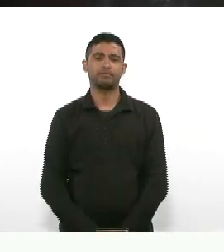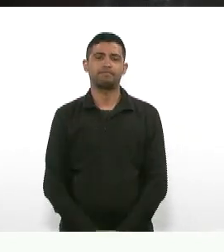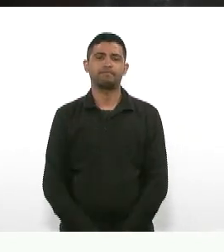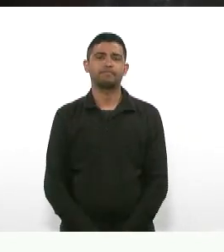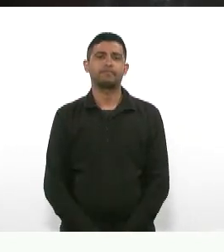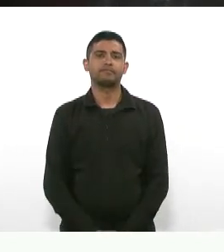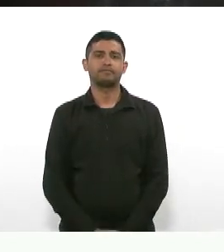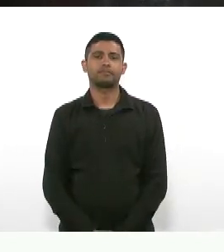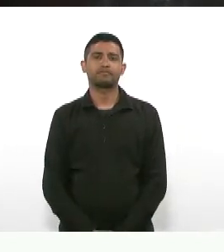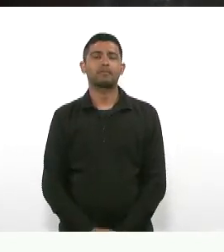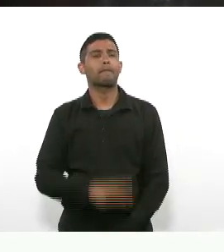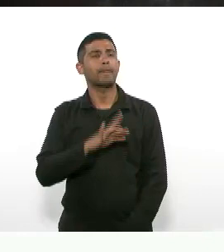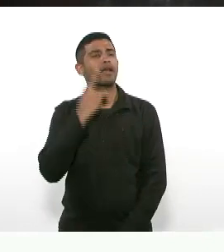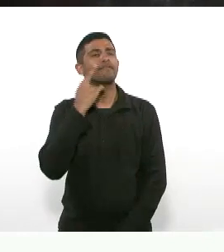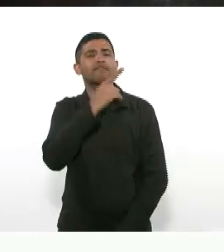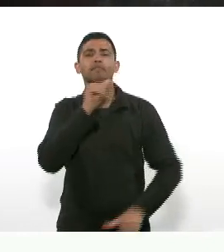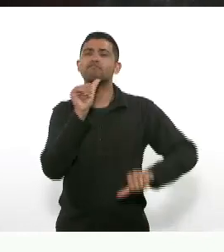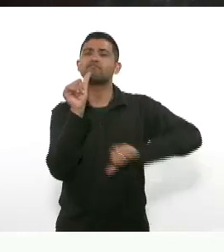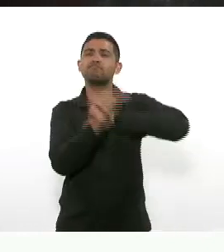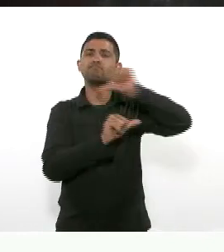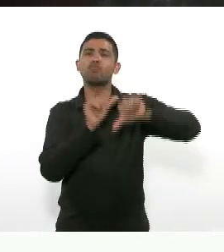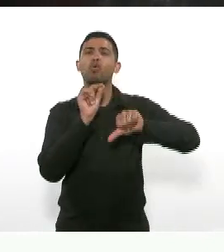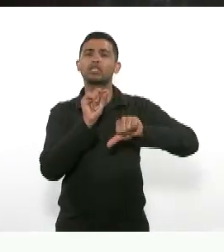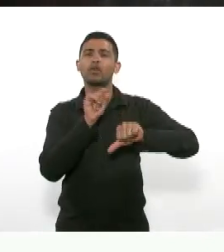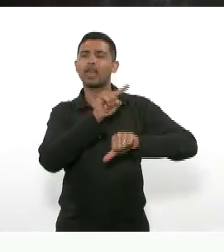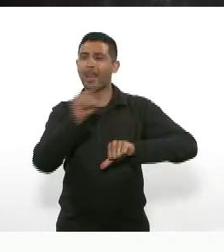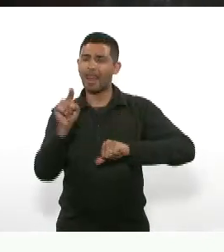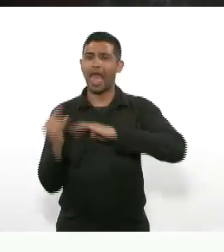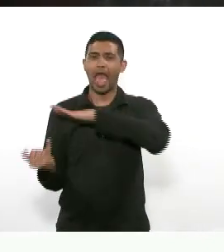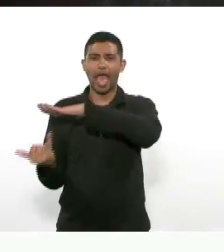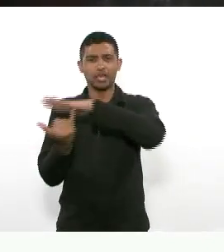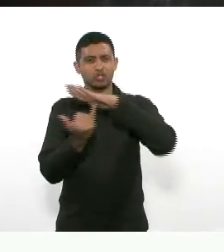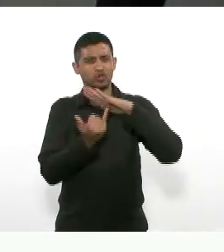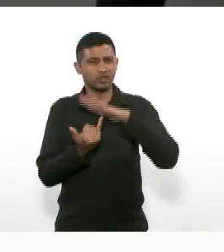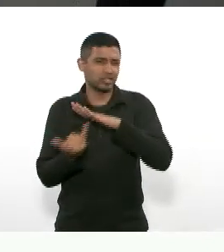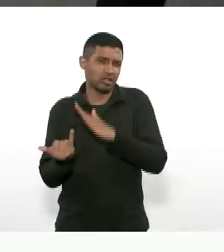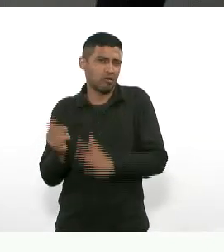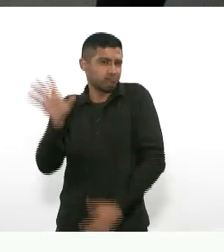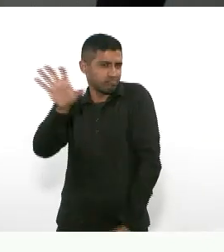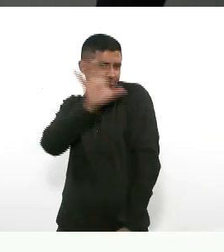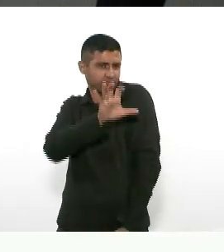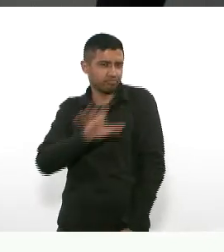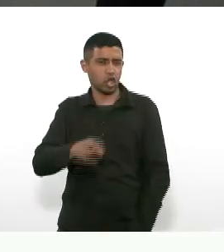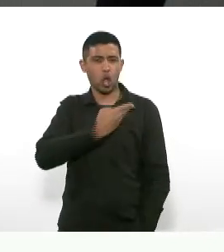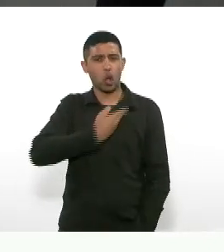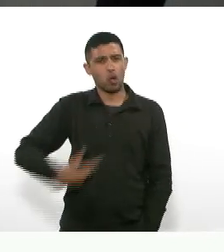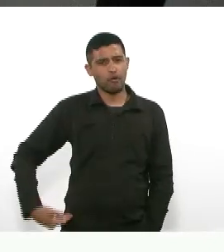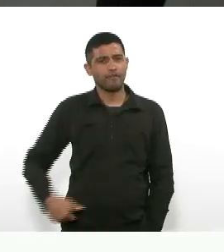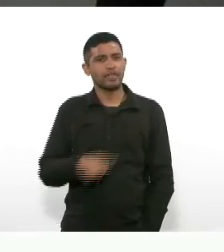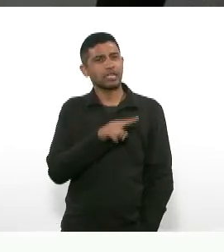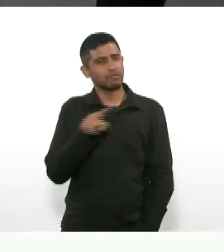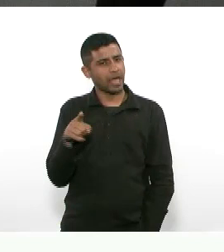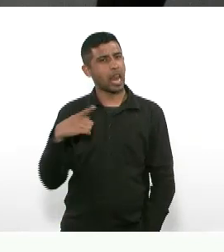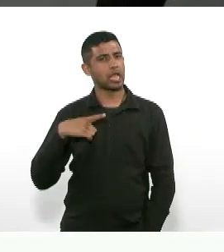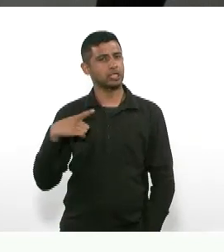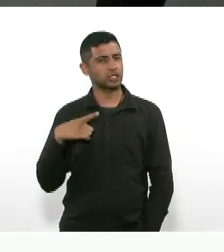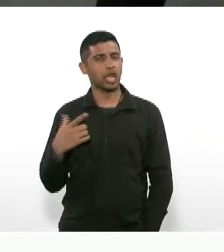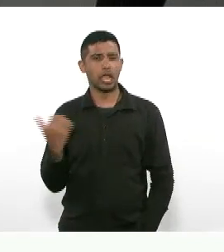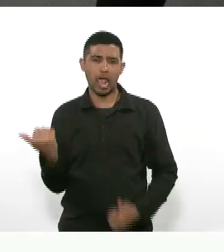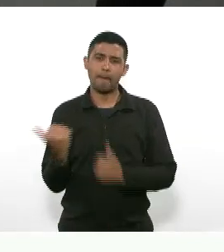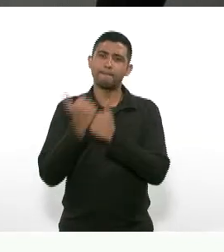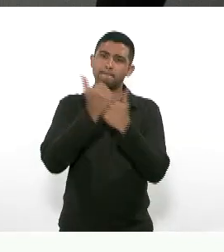E aí o que muda, né? As instituições de todas as esferas de governo são contempladas com